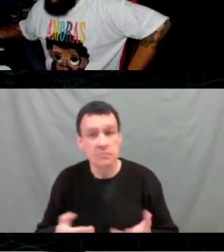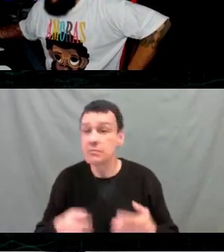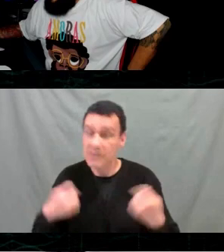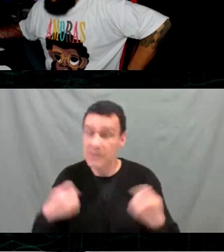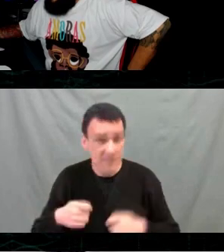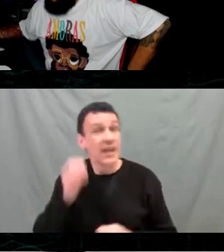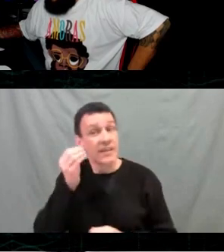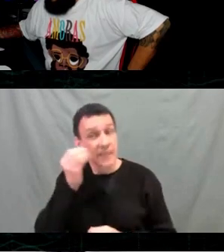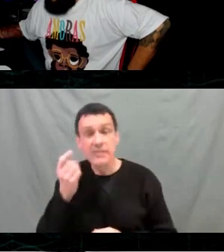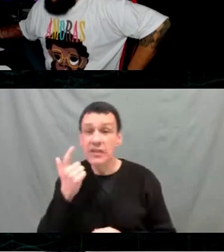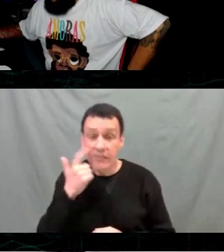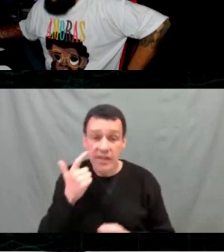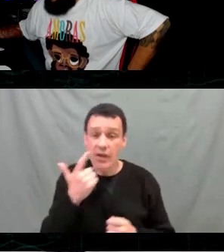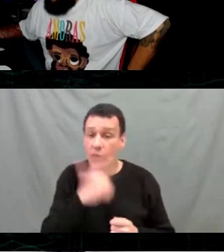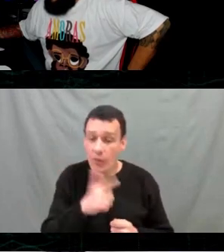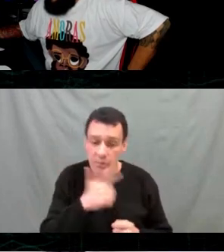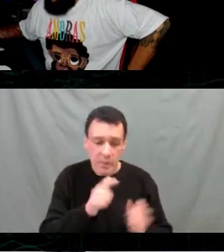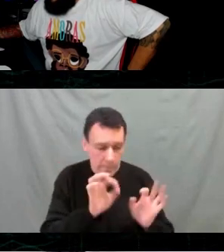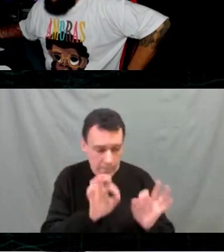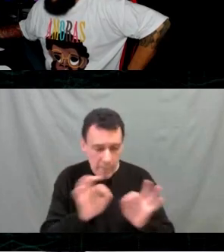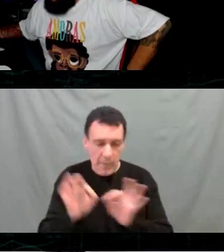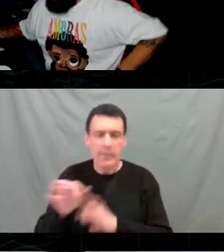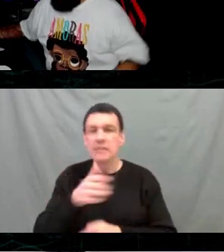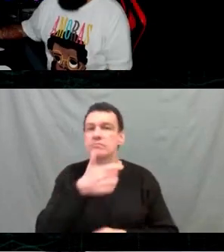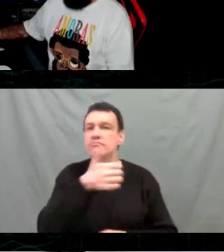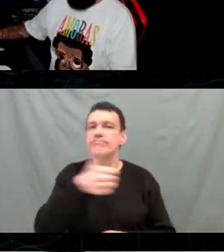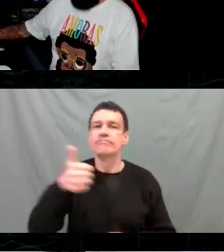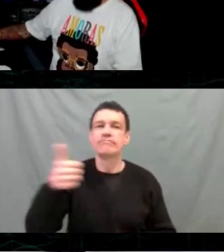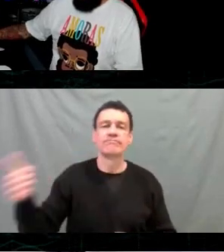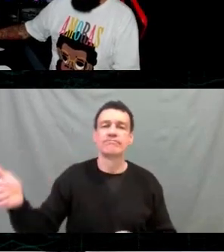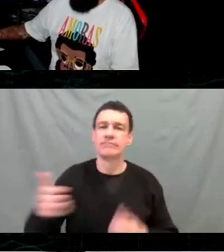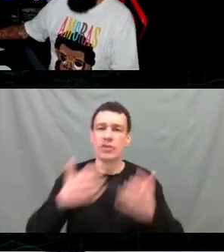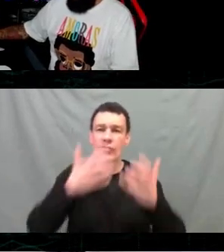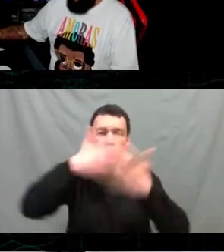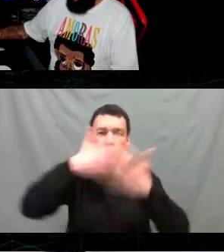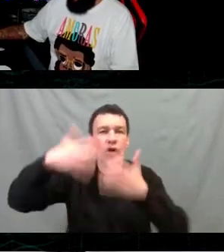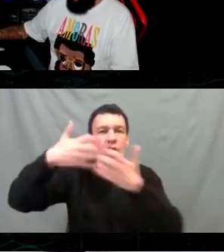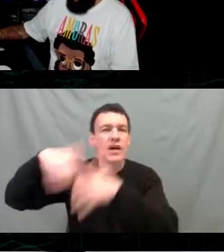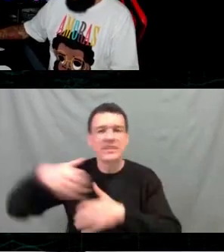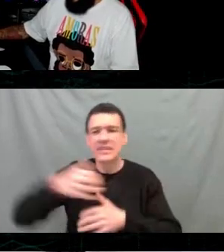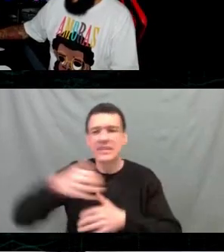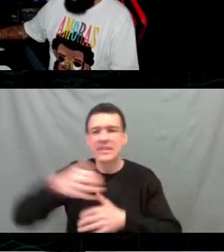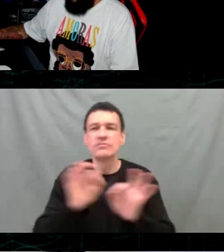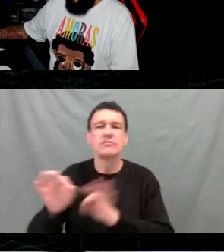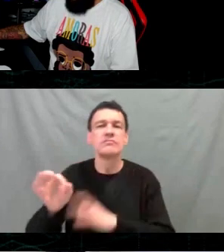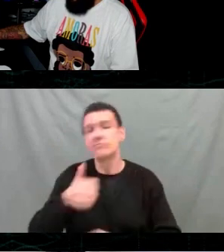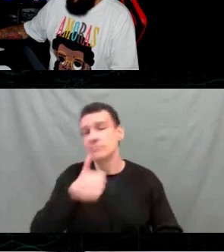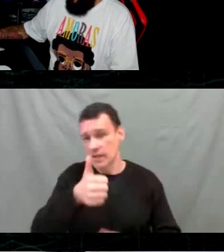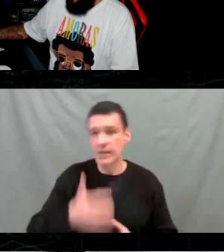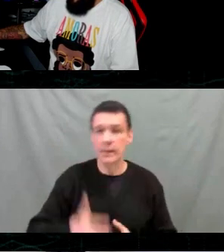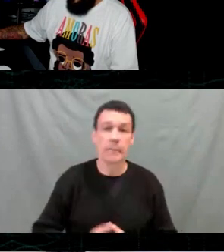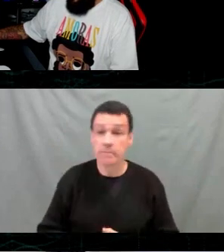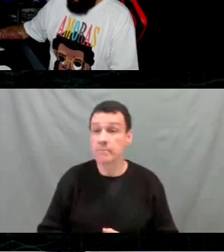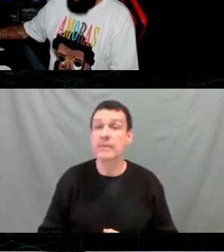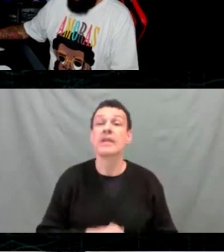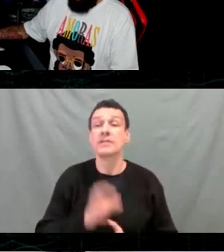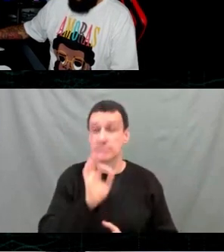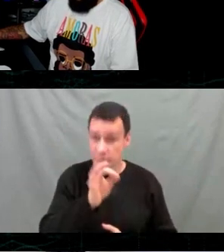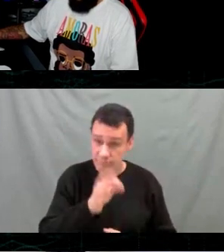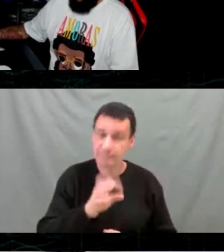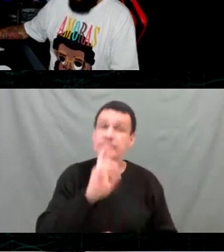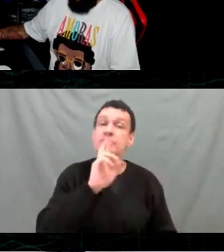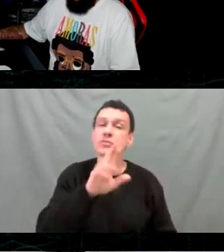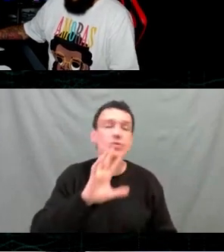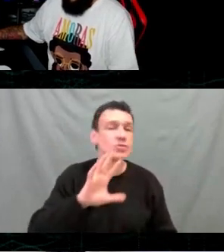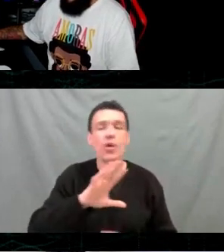perfeitamente Deixa eu tirar isso aqui daqui é louco sensacional demais mano teste para todos e